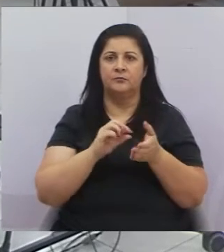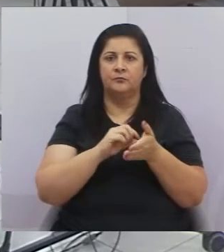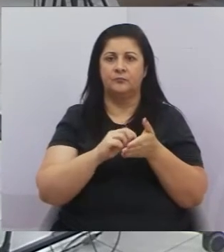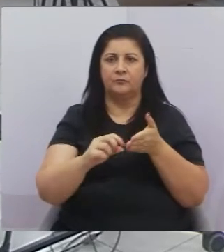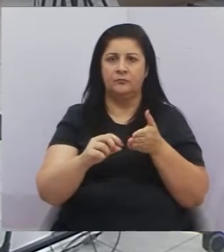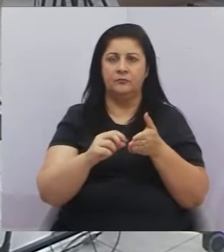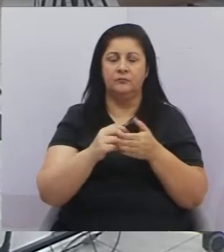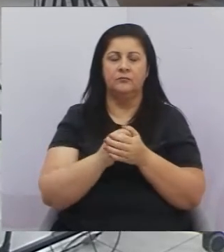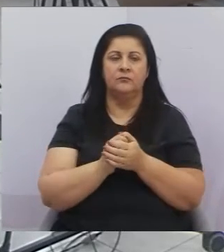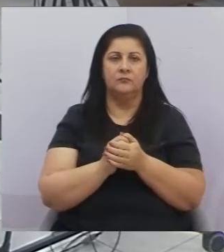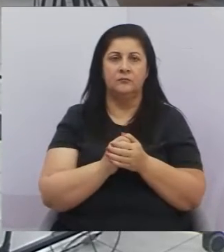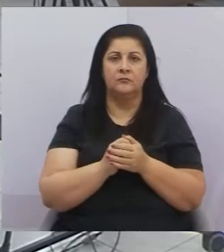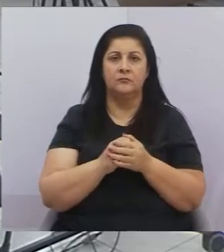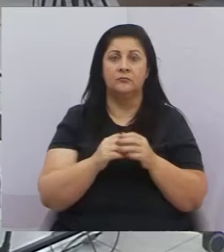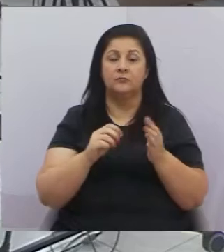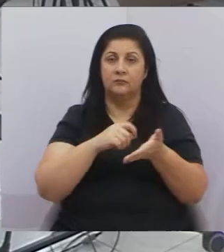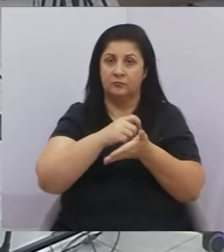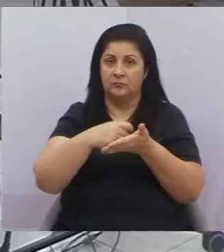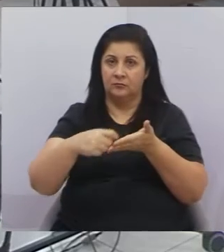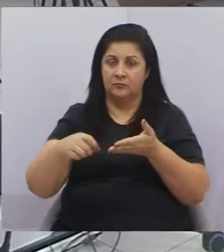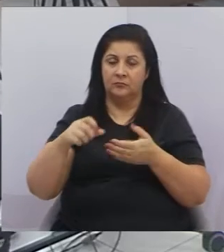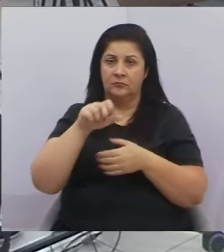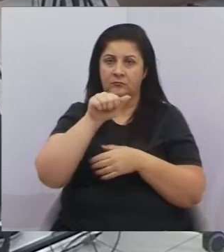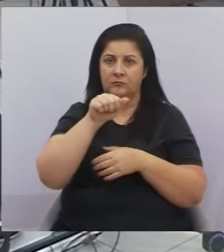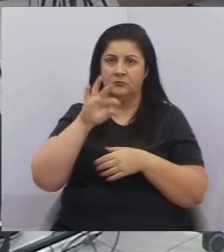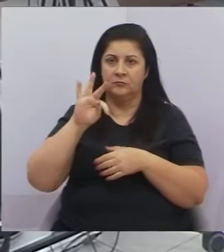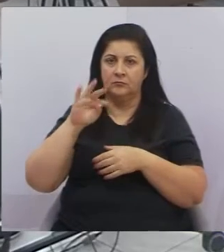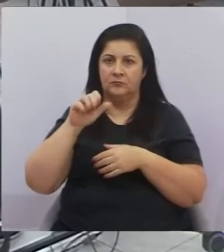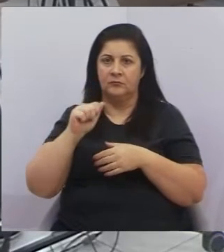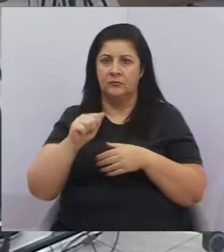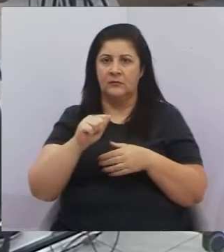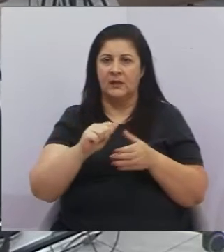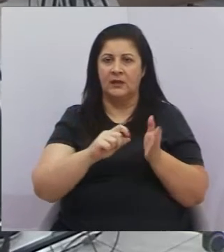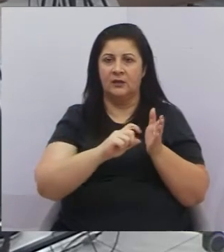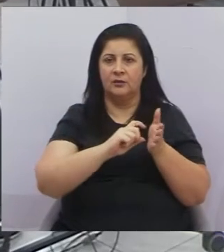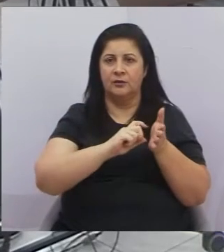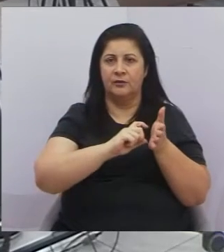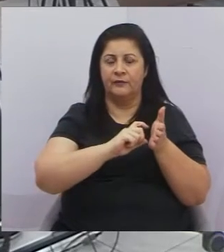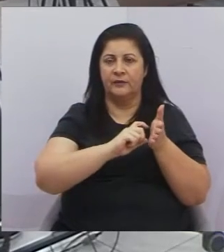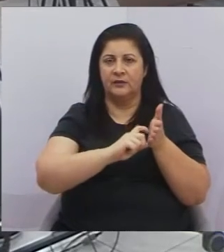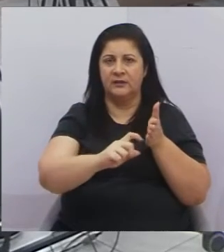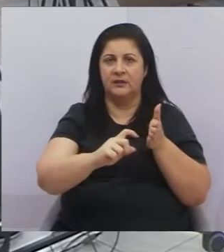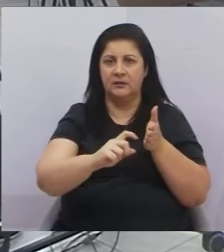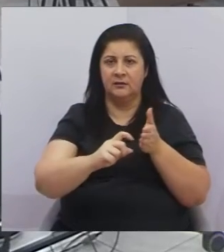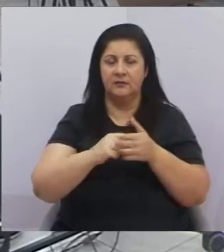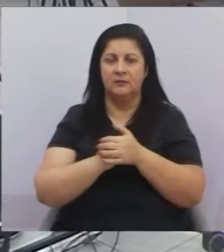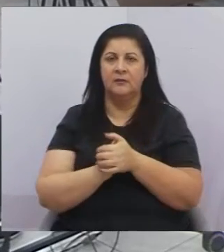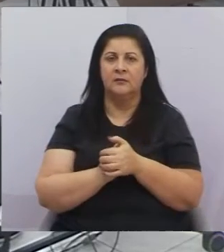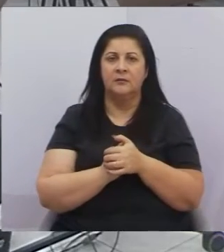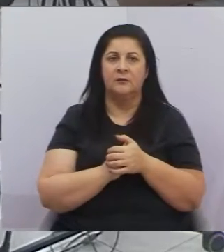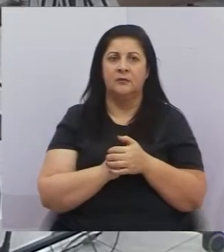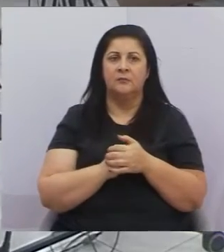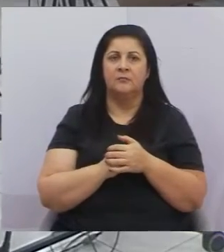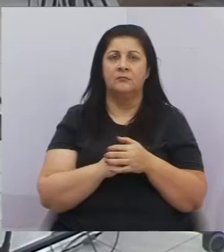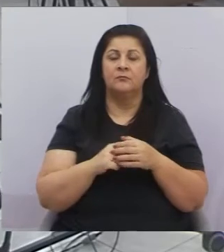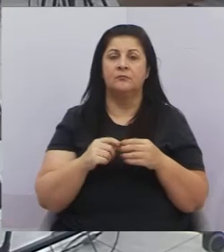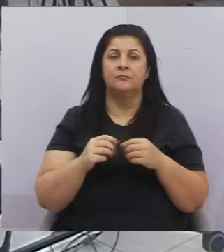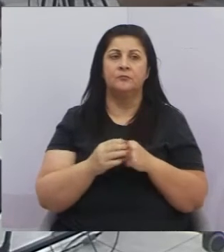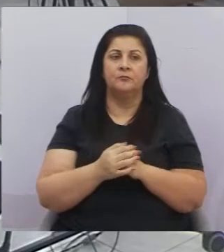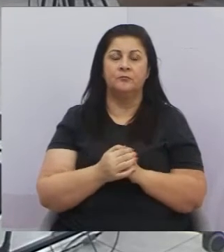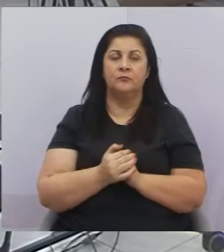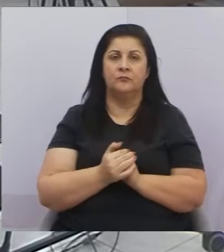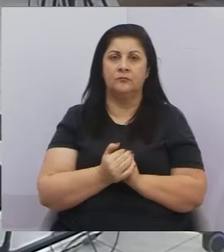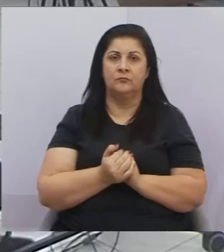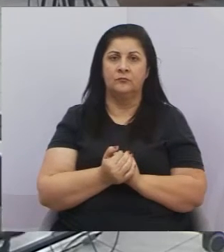que anuncie para que fique registrado em nossa ata eletrônica o total de trabalhos protocolados pelos senhores vereadores para esta sessão.